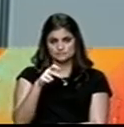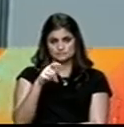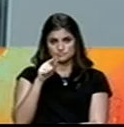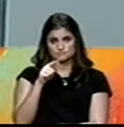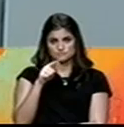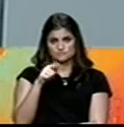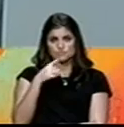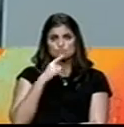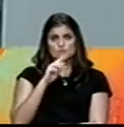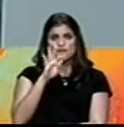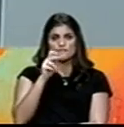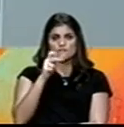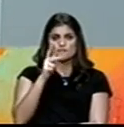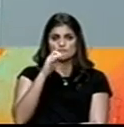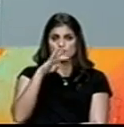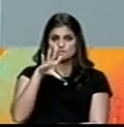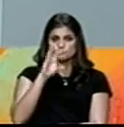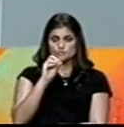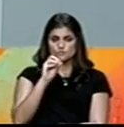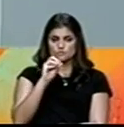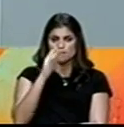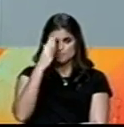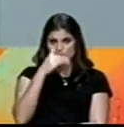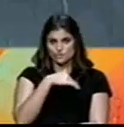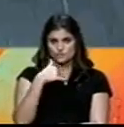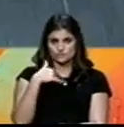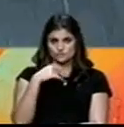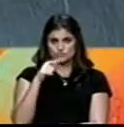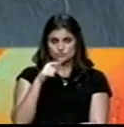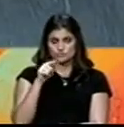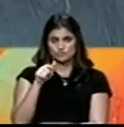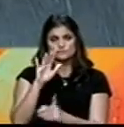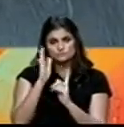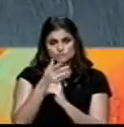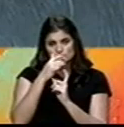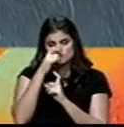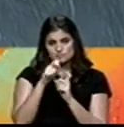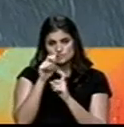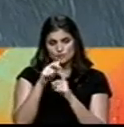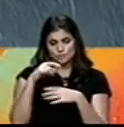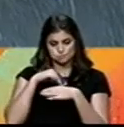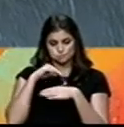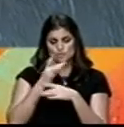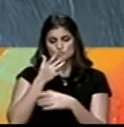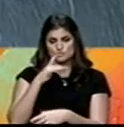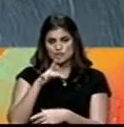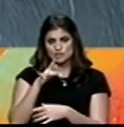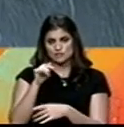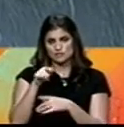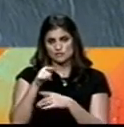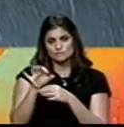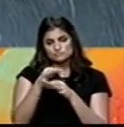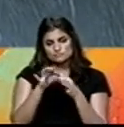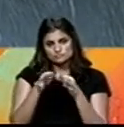aguda, chama-se favismo. Favismo. Meu Deus. Ataca as pessoas com uma deficiência de enzimas no sangue, a deficiência de